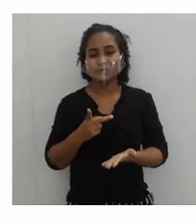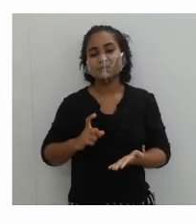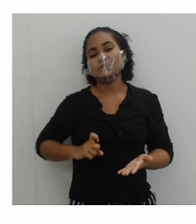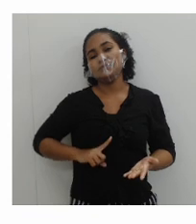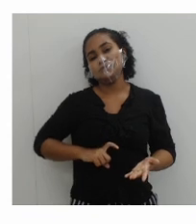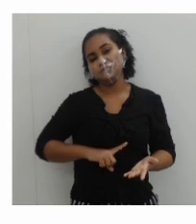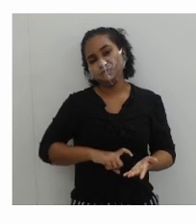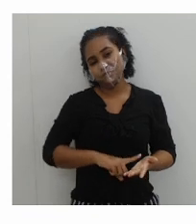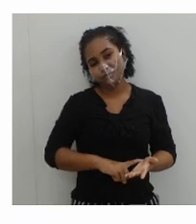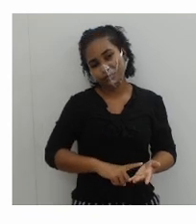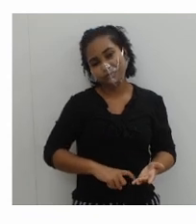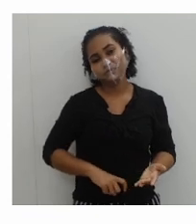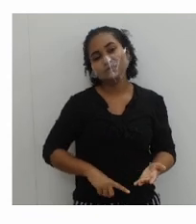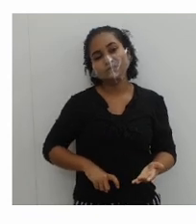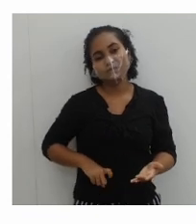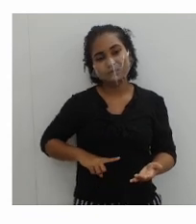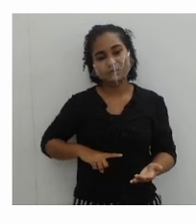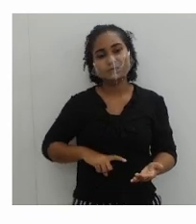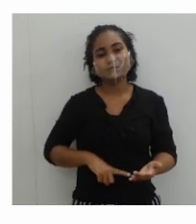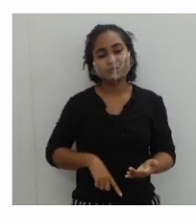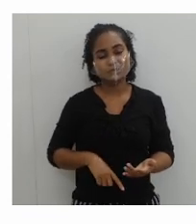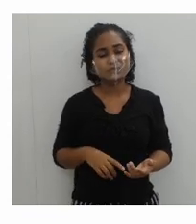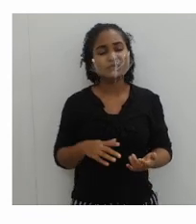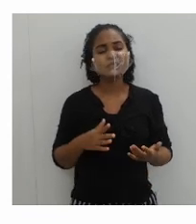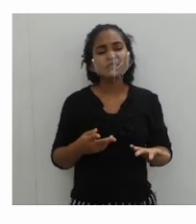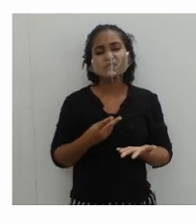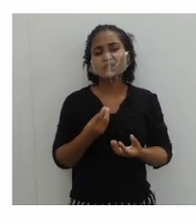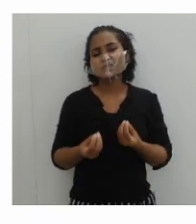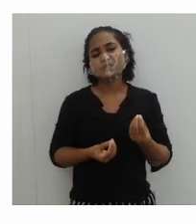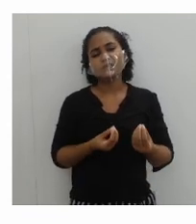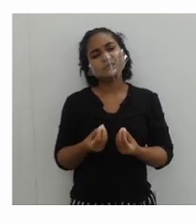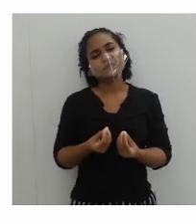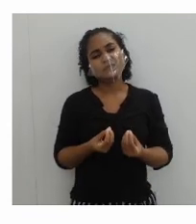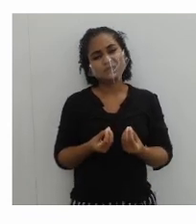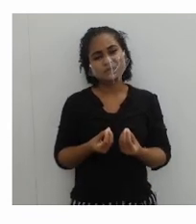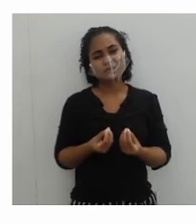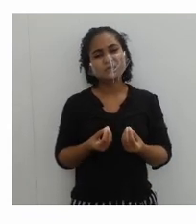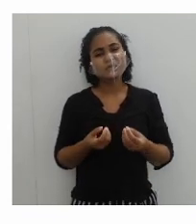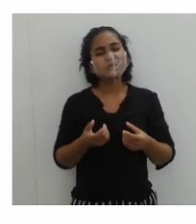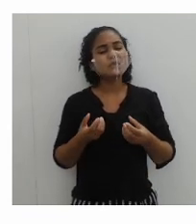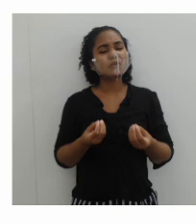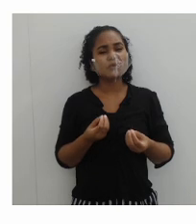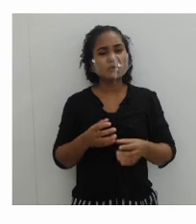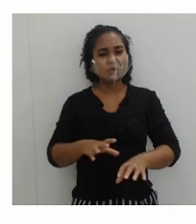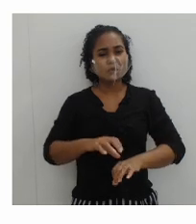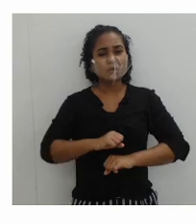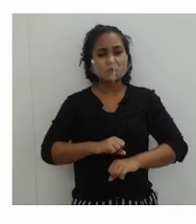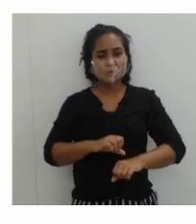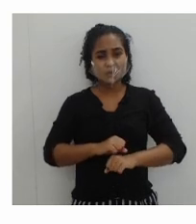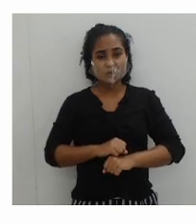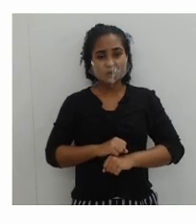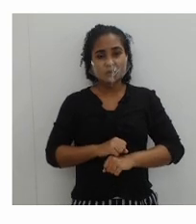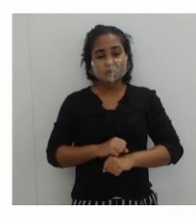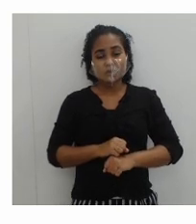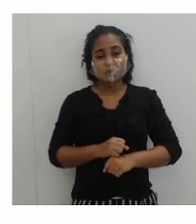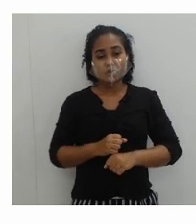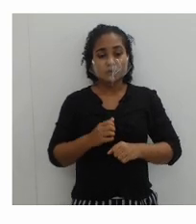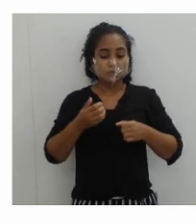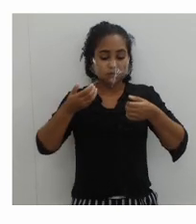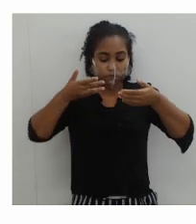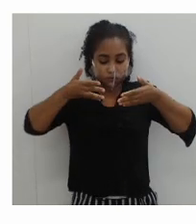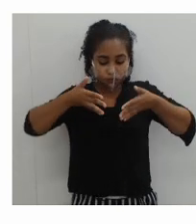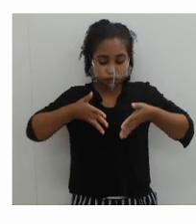vermes Schistosoma mansoni. E como é, Érica, eu pego isso aonde? Normalmente está associado ao banho de